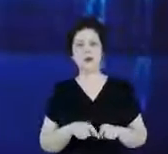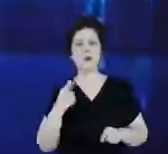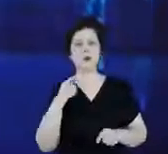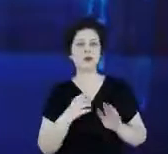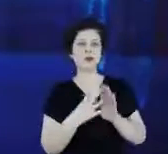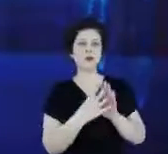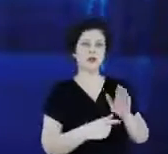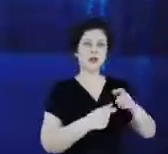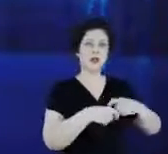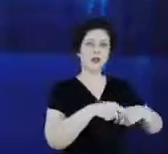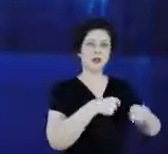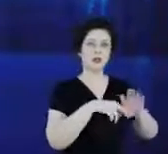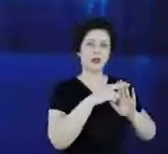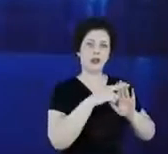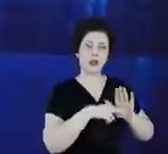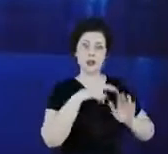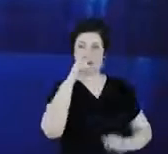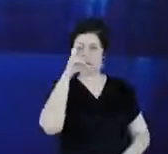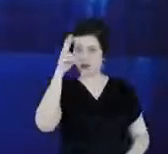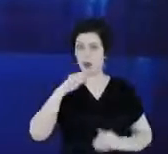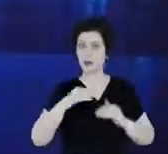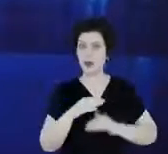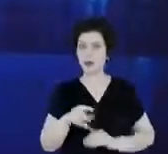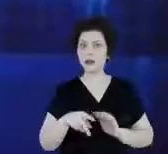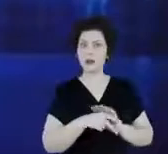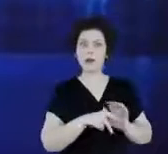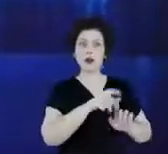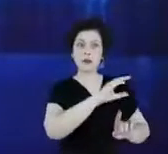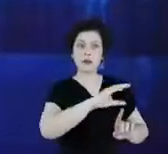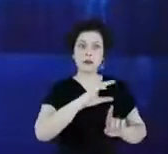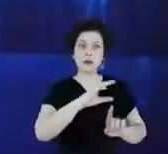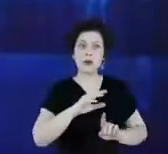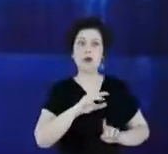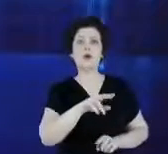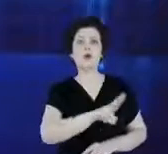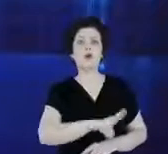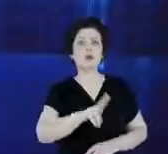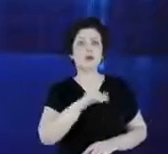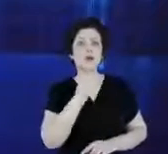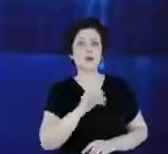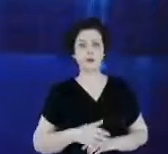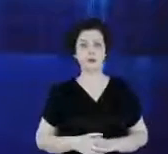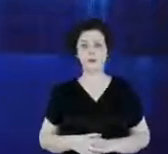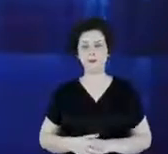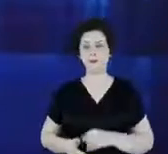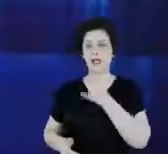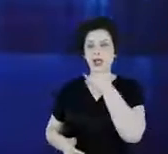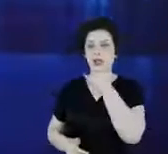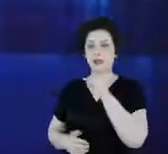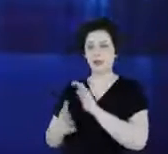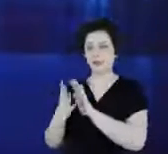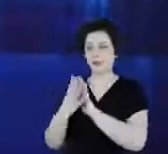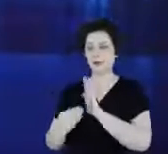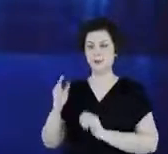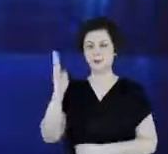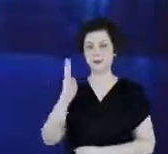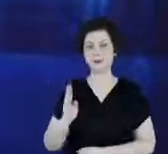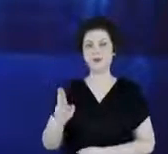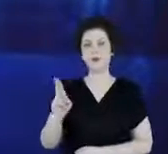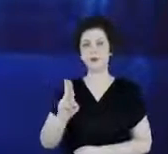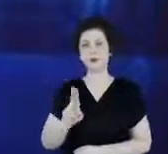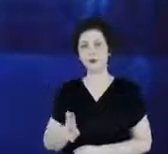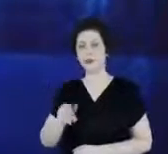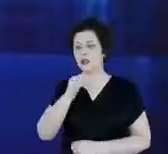modelos de governança muito mais inteligentes para o consumo de energia elétrica vou te dar um exemplo o modelo que o Brasil usa para